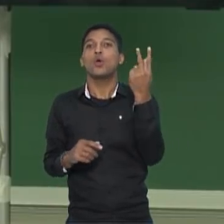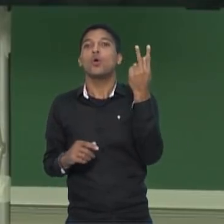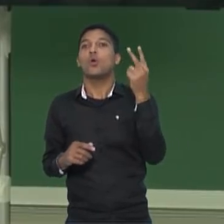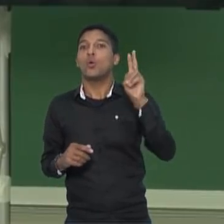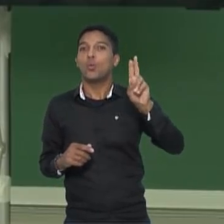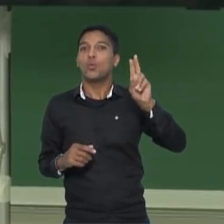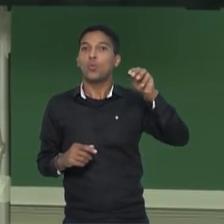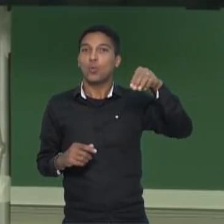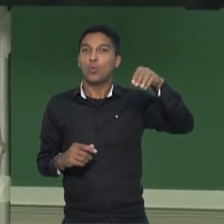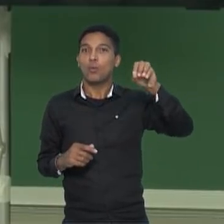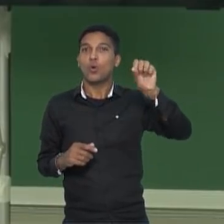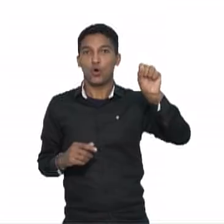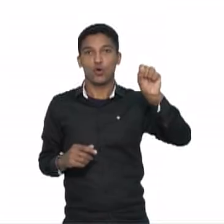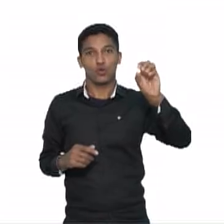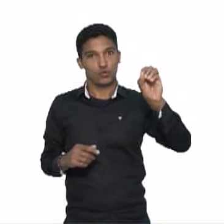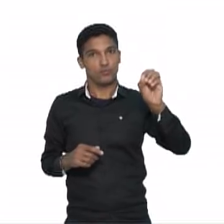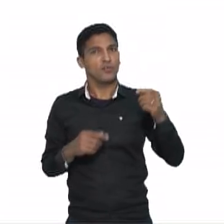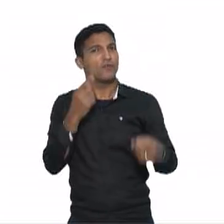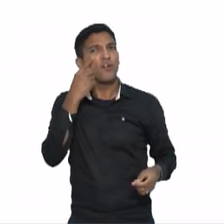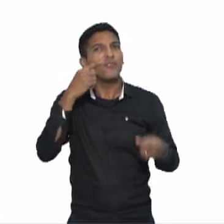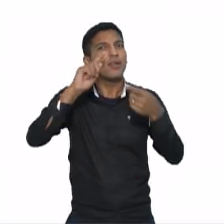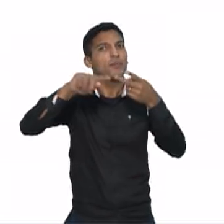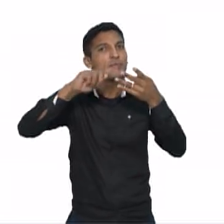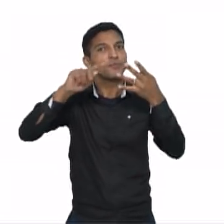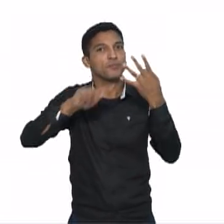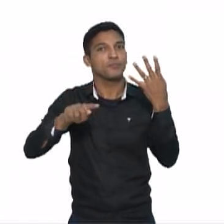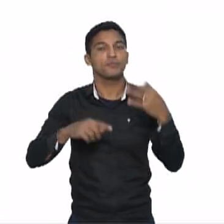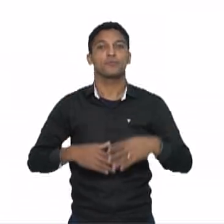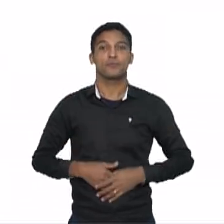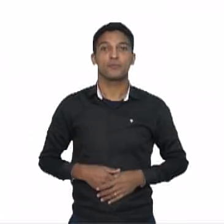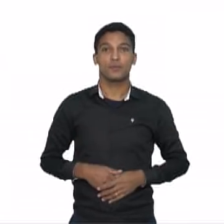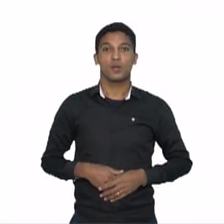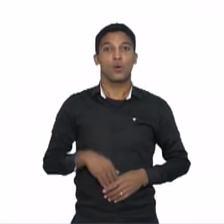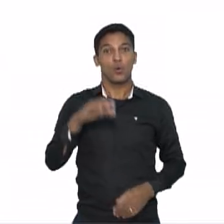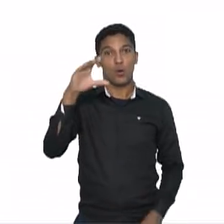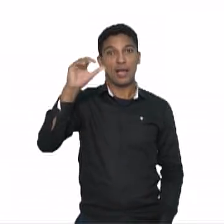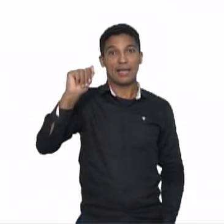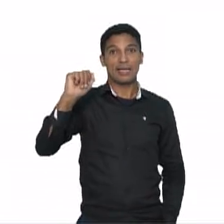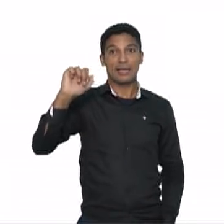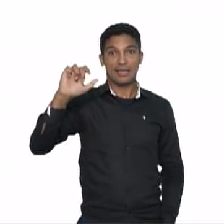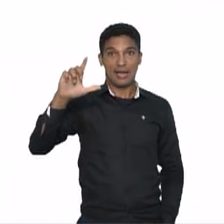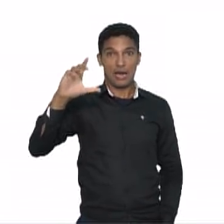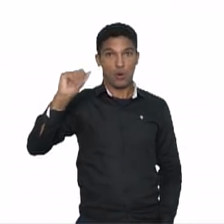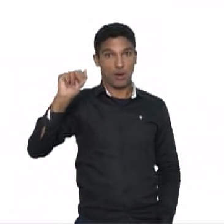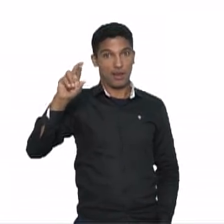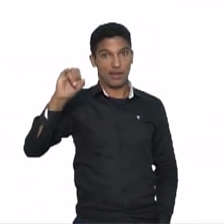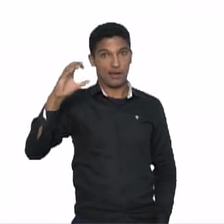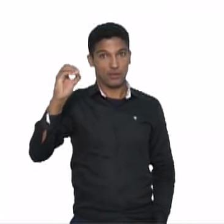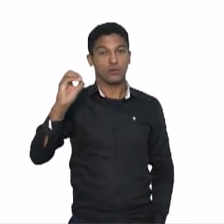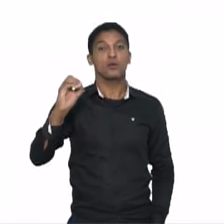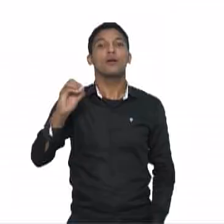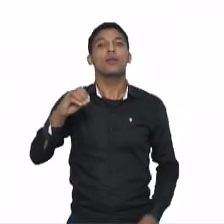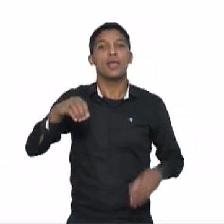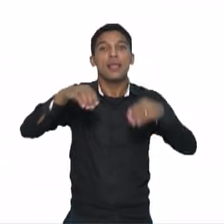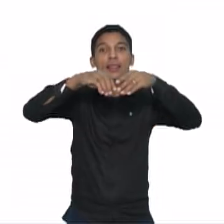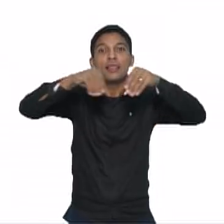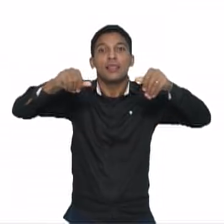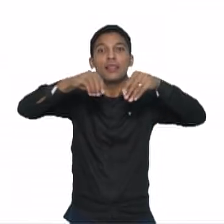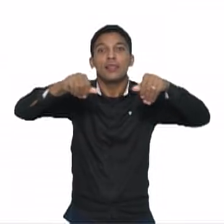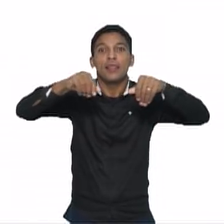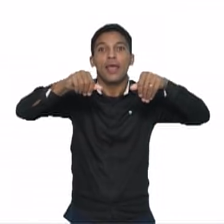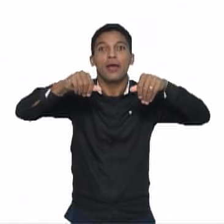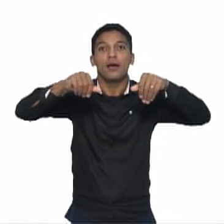Solo calcário é um solo que possui pouco nutriente e com muitas partículas